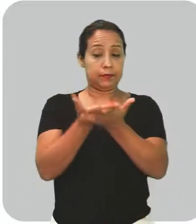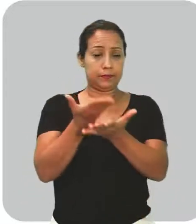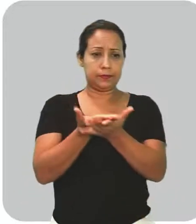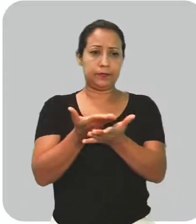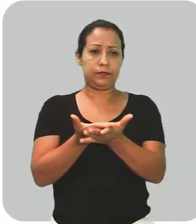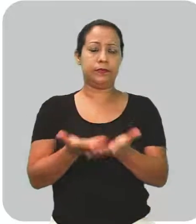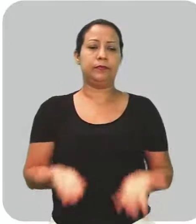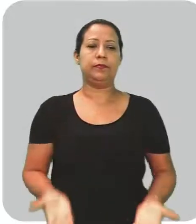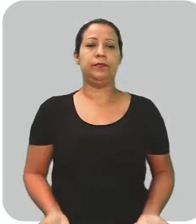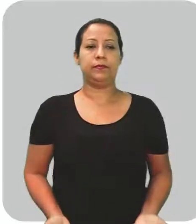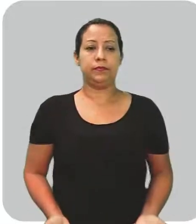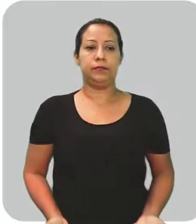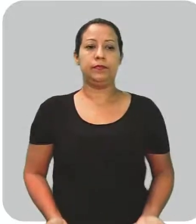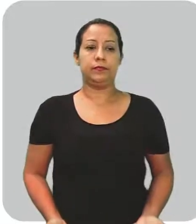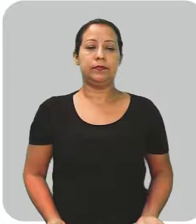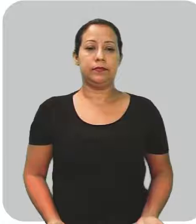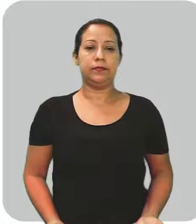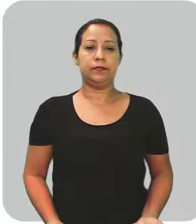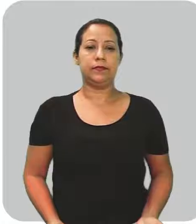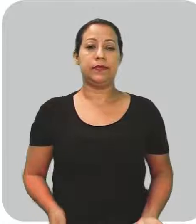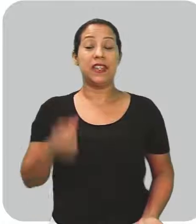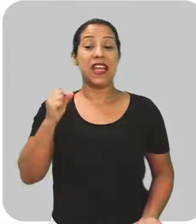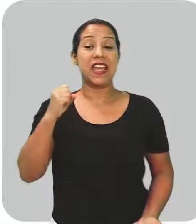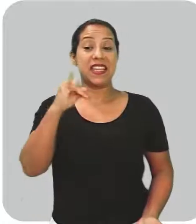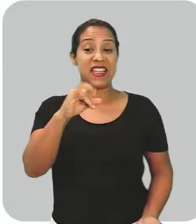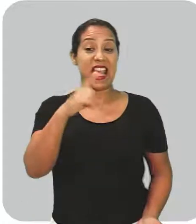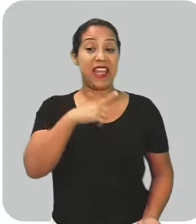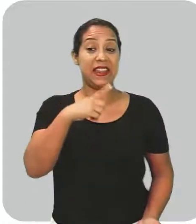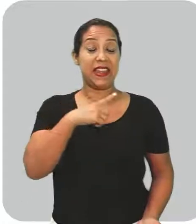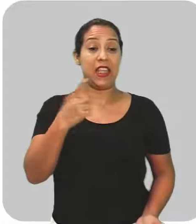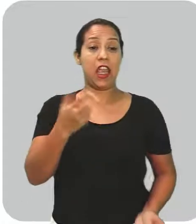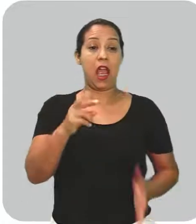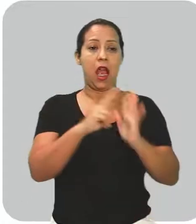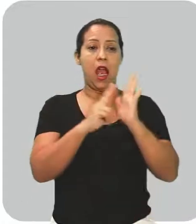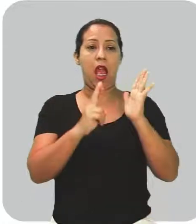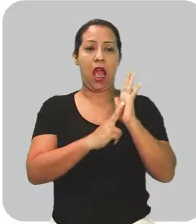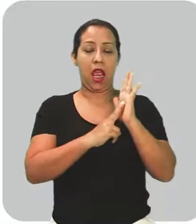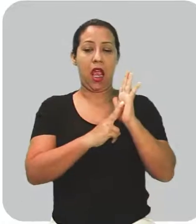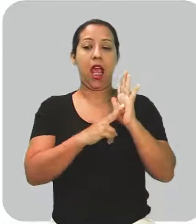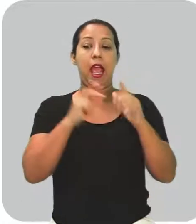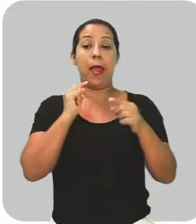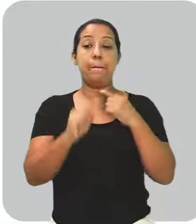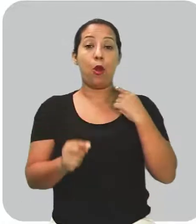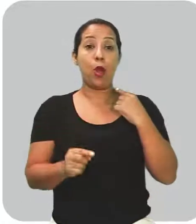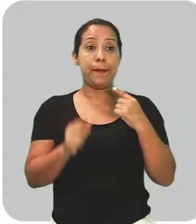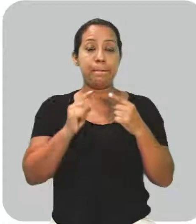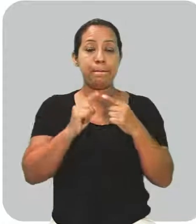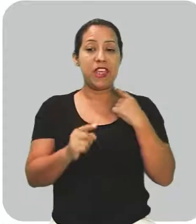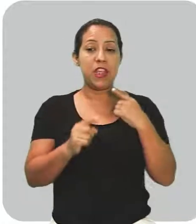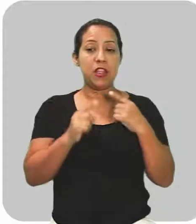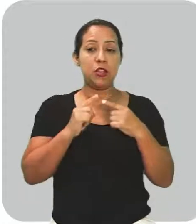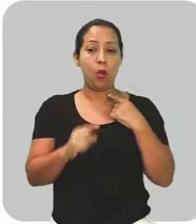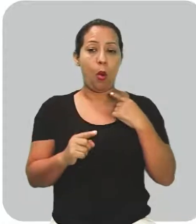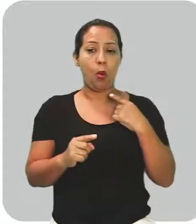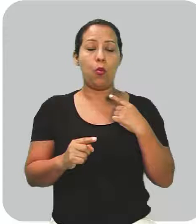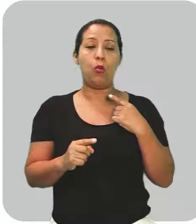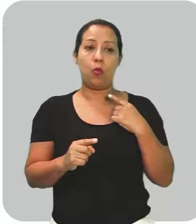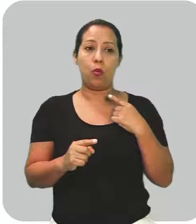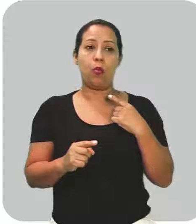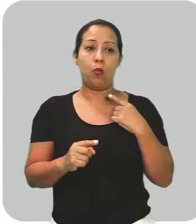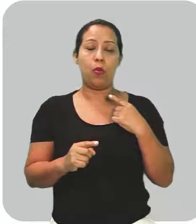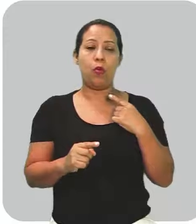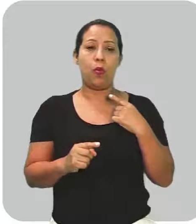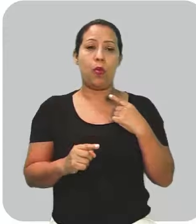né? Então, se nós temos a regra dizendo que é proibido, então vamos fazer